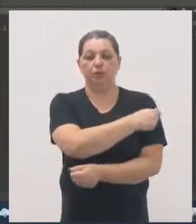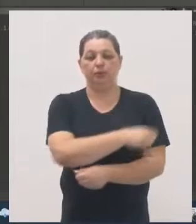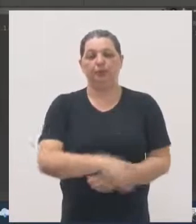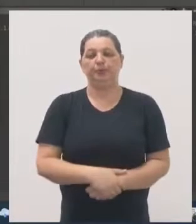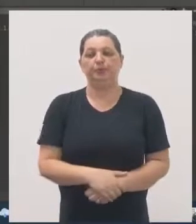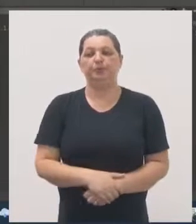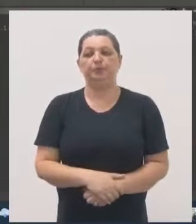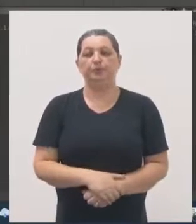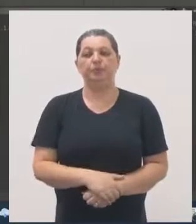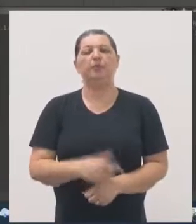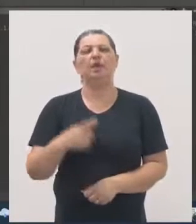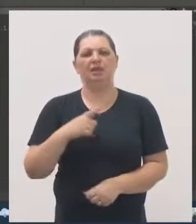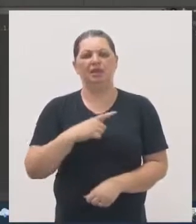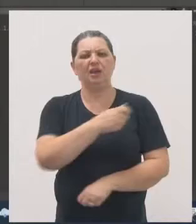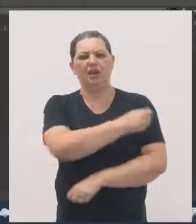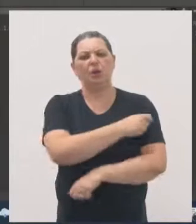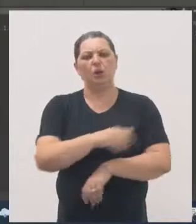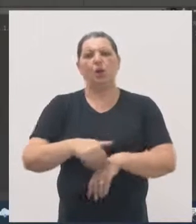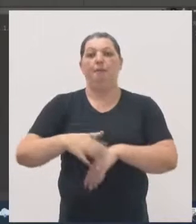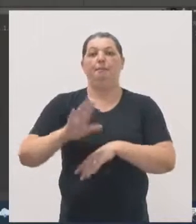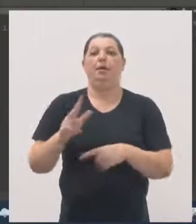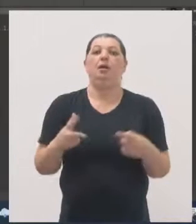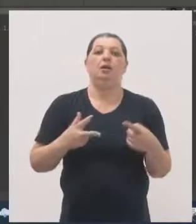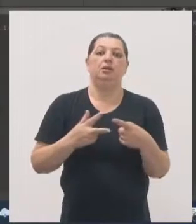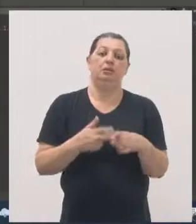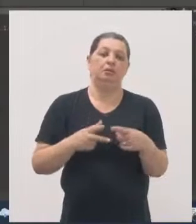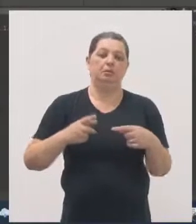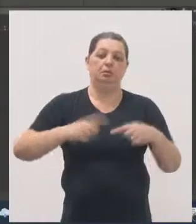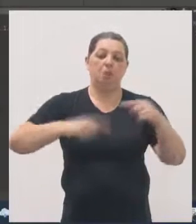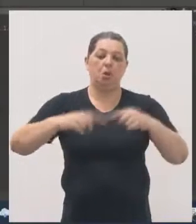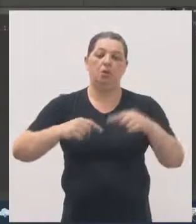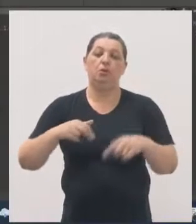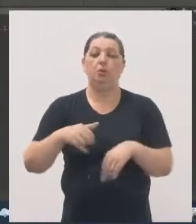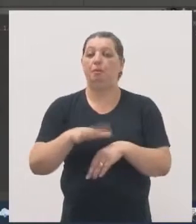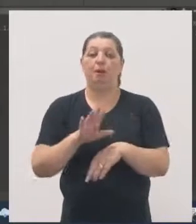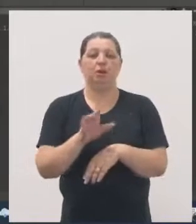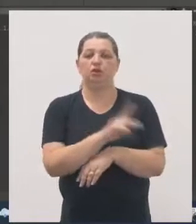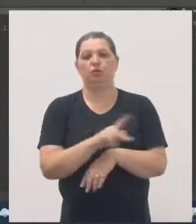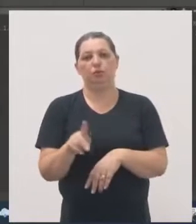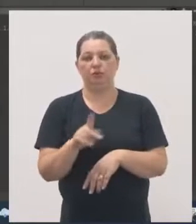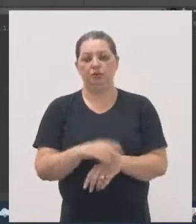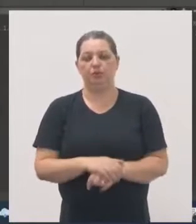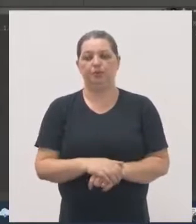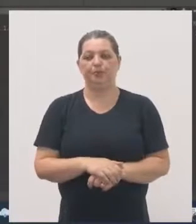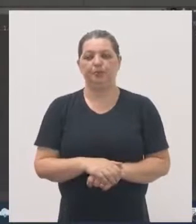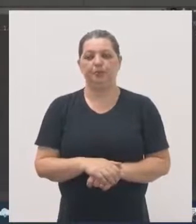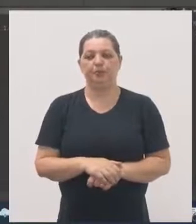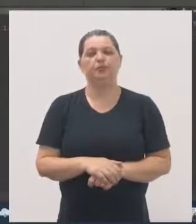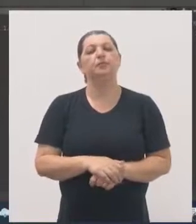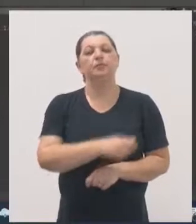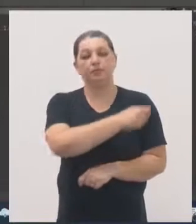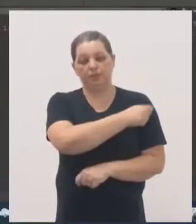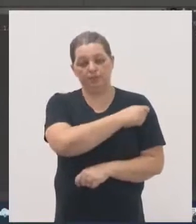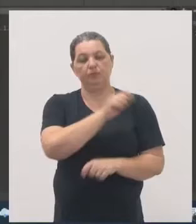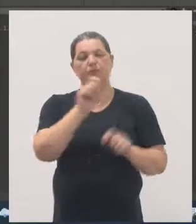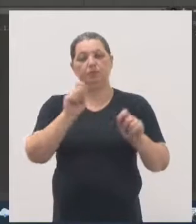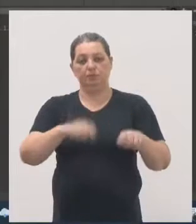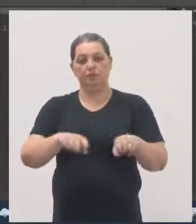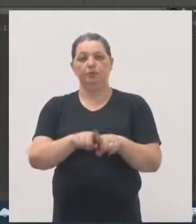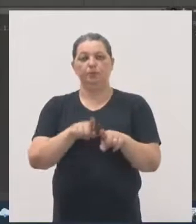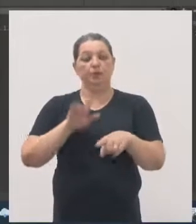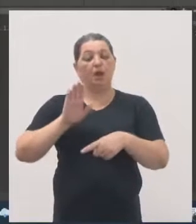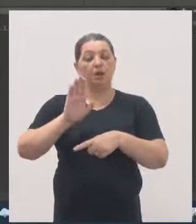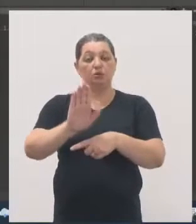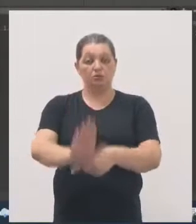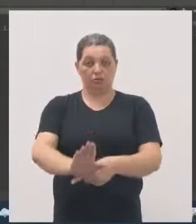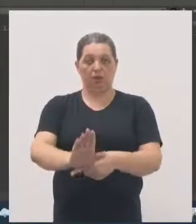alunos que têm mais aparelhagem do que, né, Sim, o próprio com professor, certeza. né? E os alunos também podem ajudar,